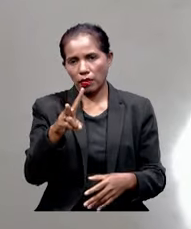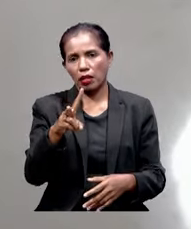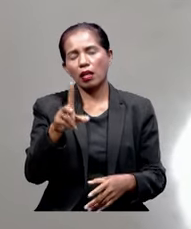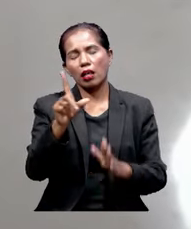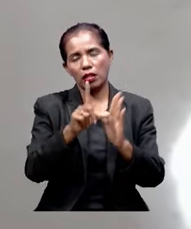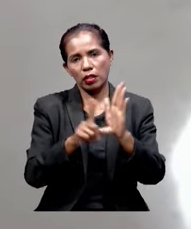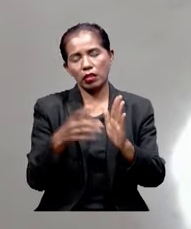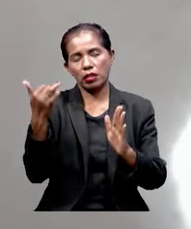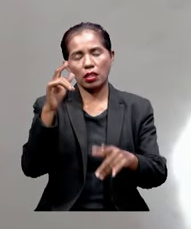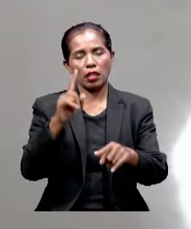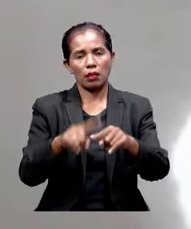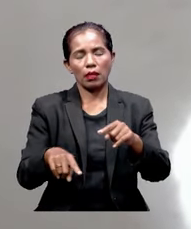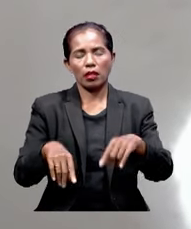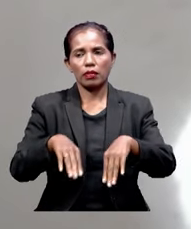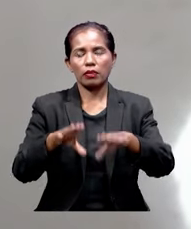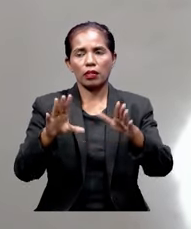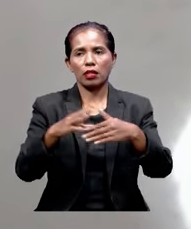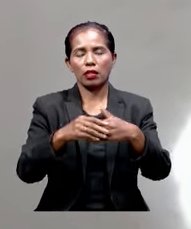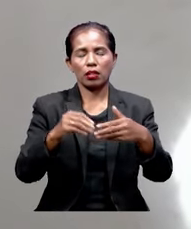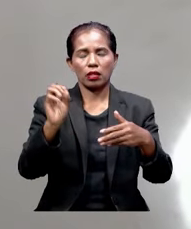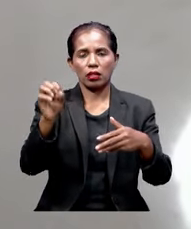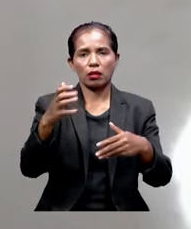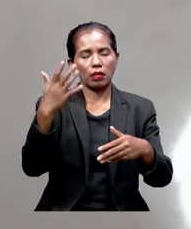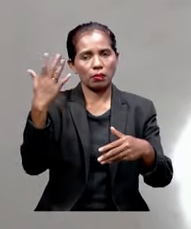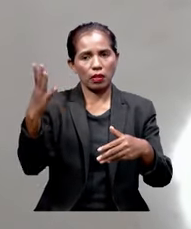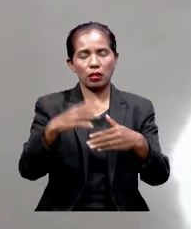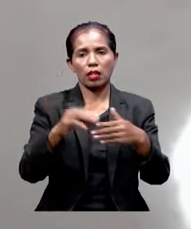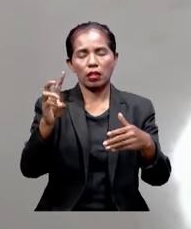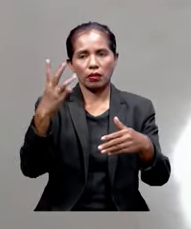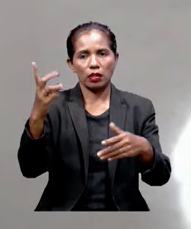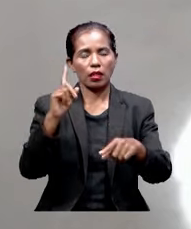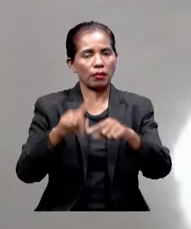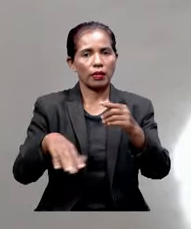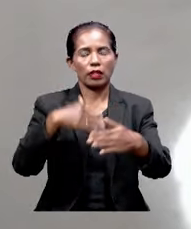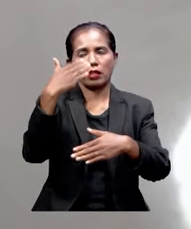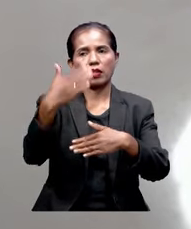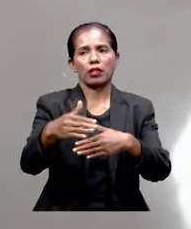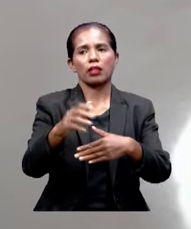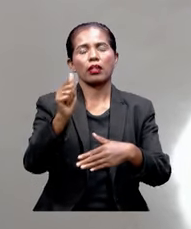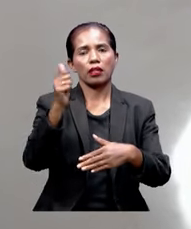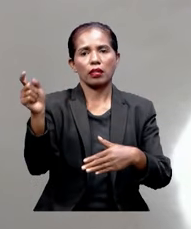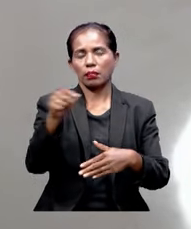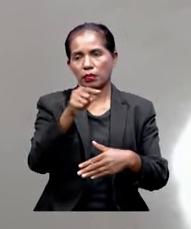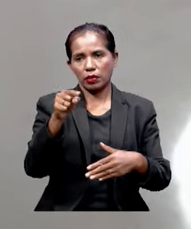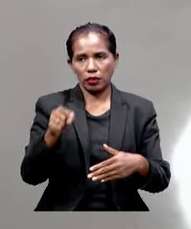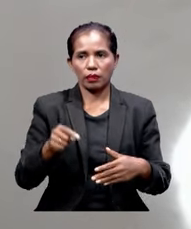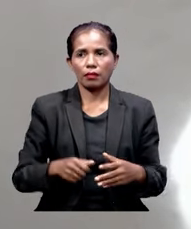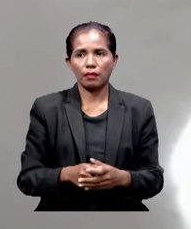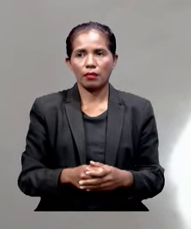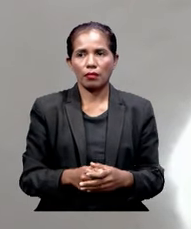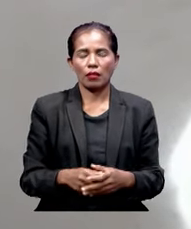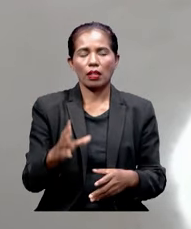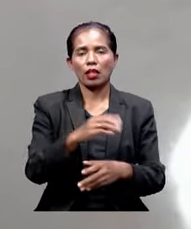Sir la belle fan liu 14, 50 to. Ne para la belle ultrapassa. 10% né? Se você